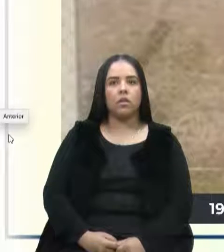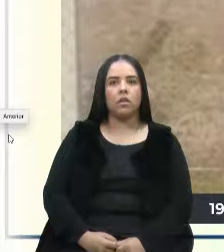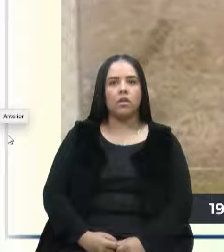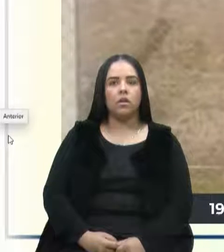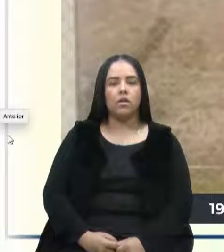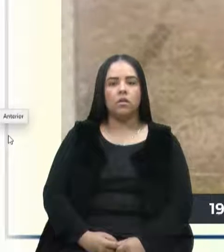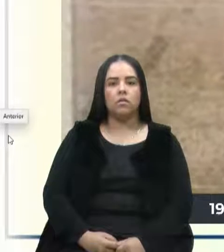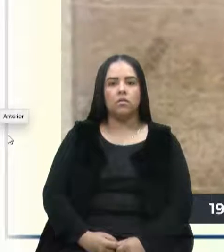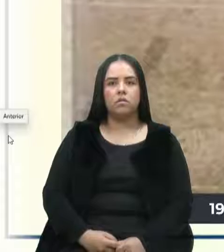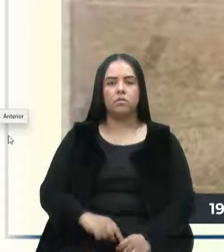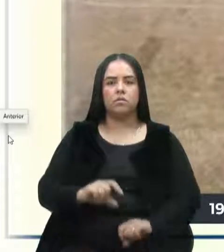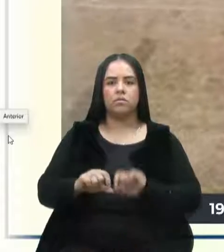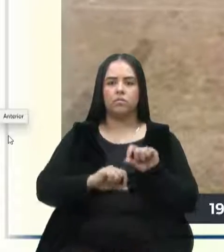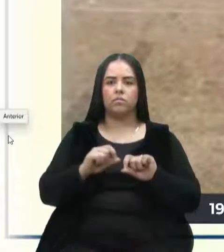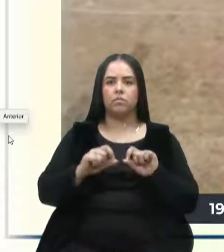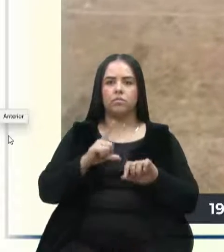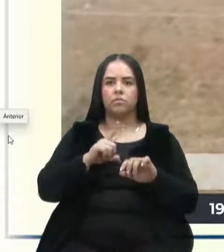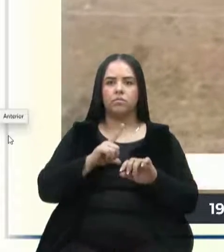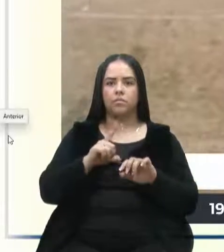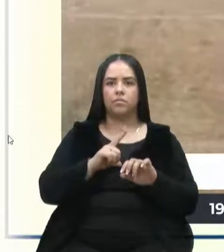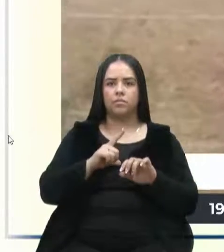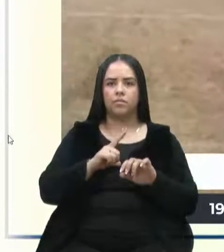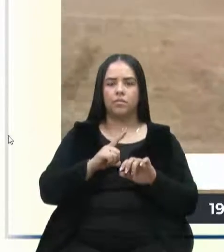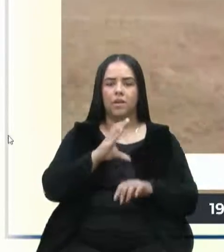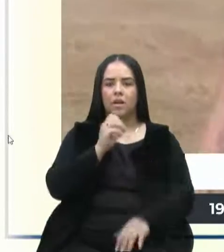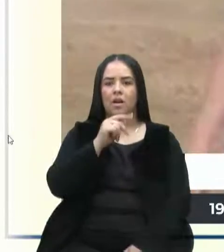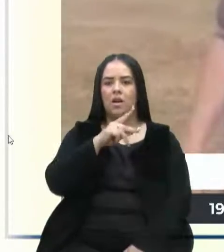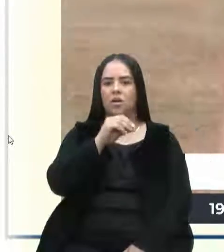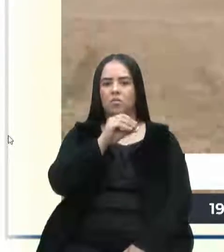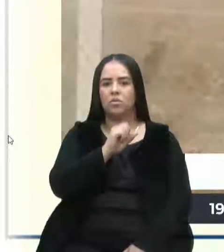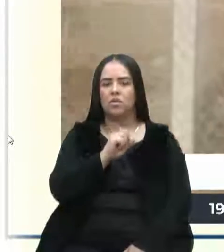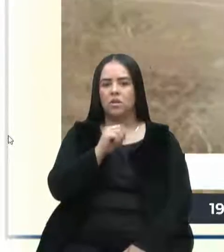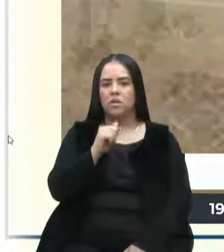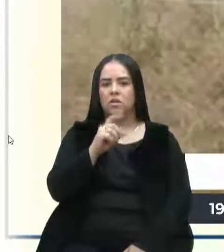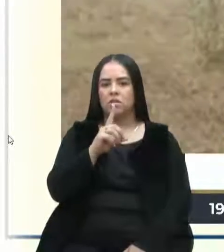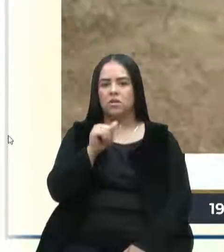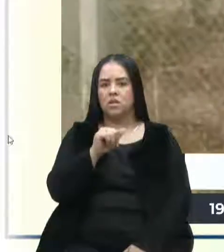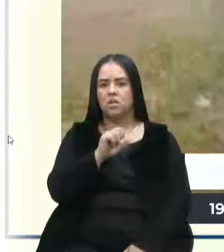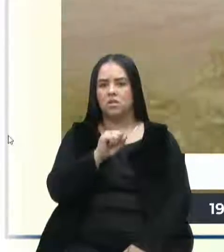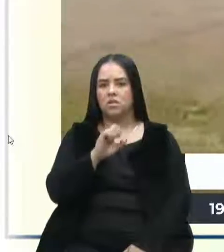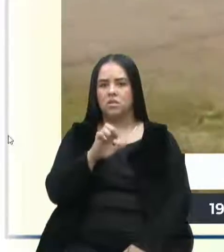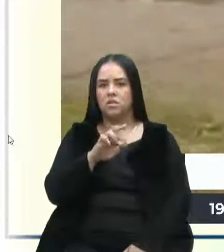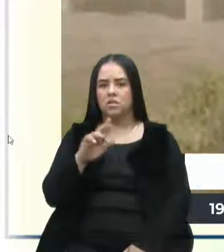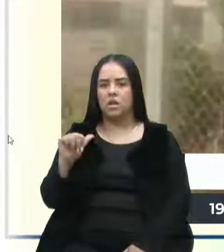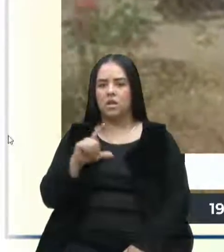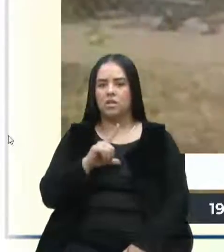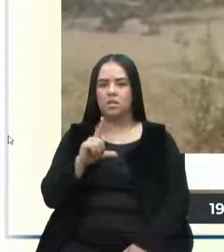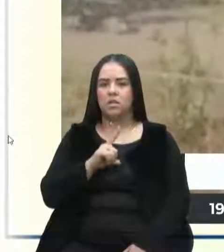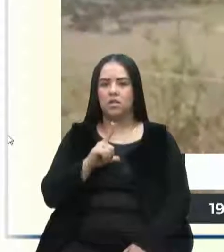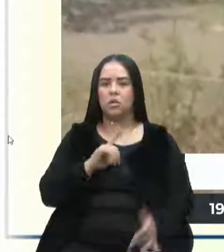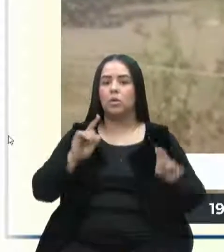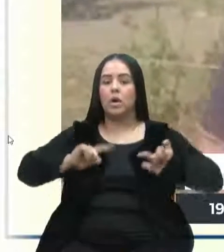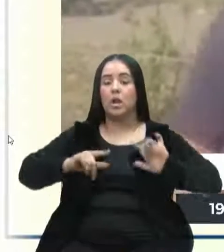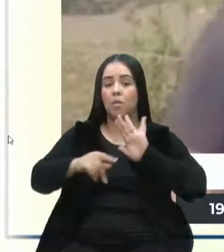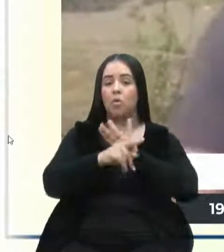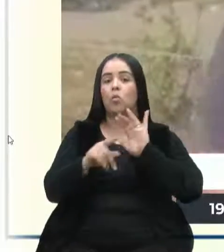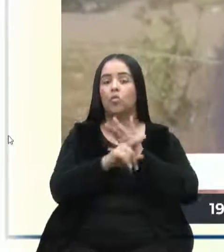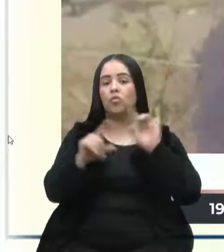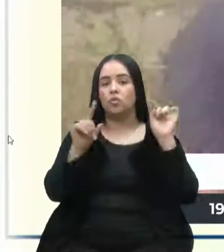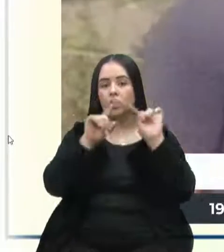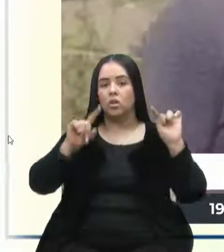estamos aqui no câmpus da Serra é uma obra da Secretaria da Habitação onde os próprios servidores estão